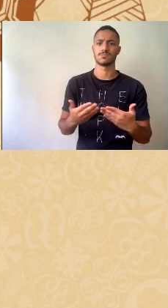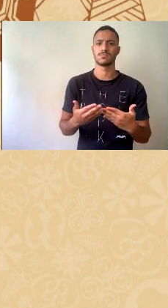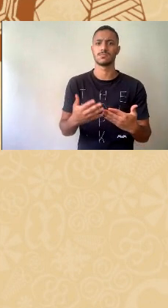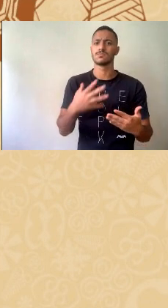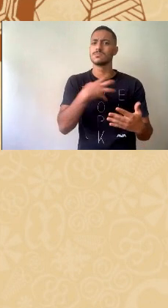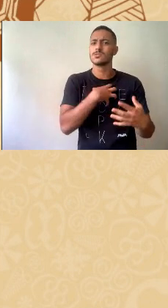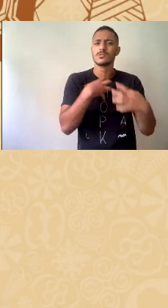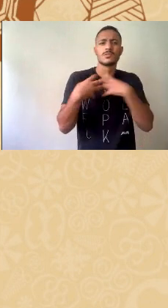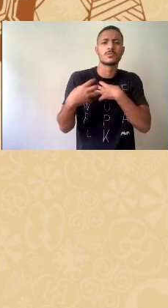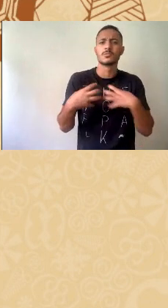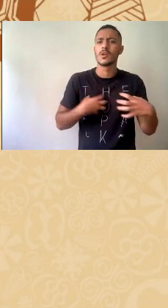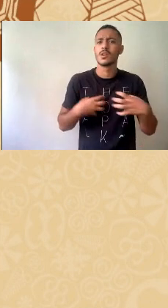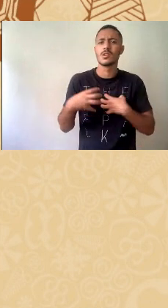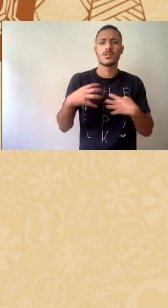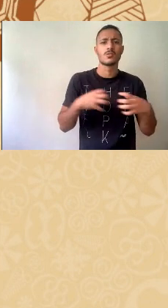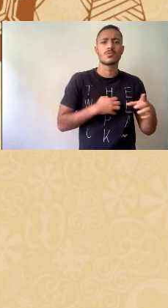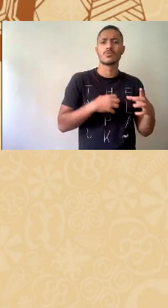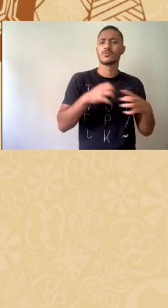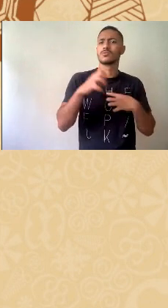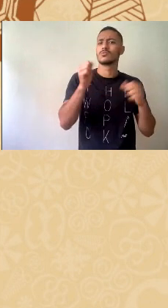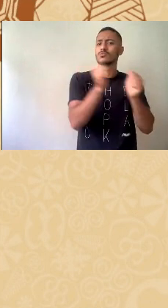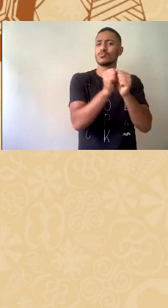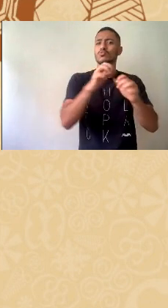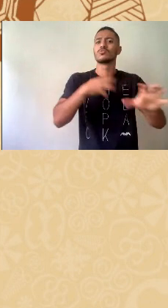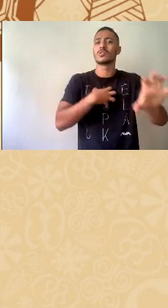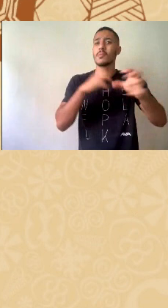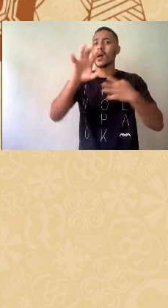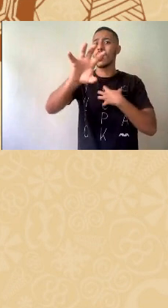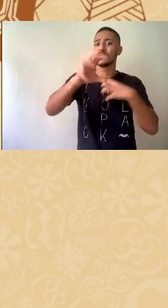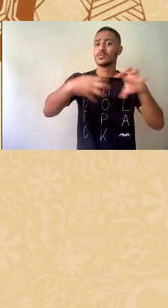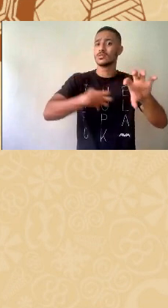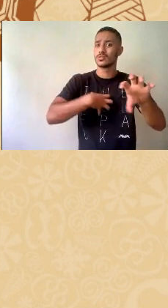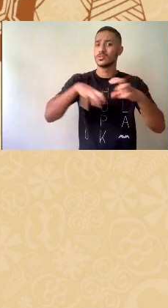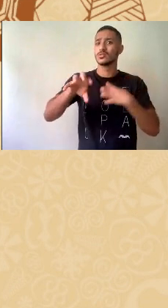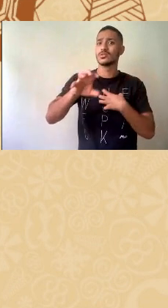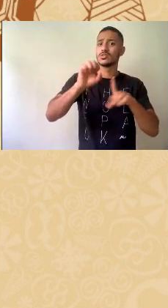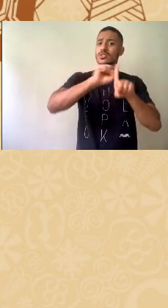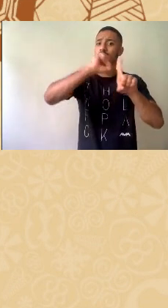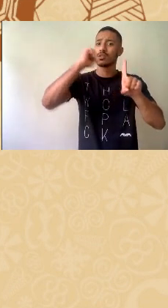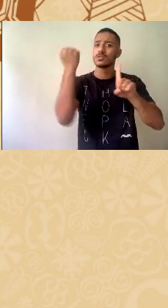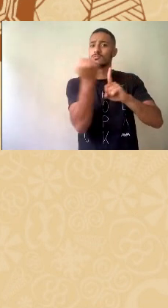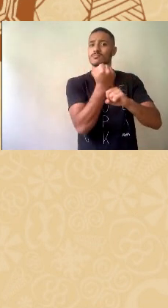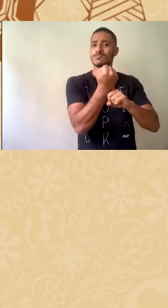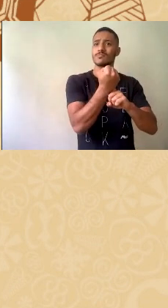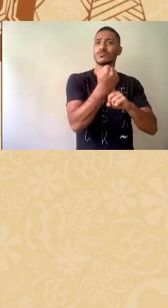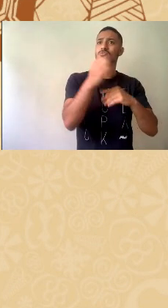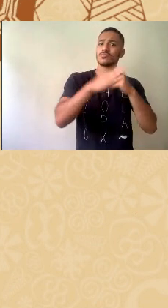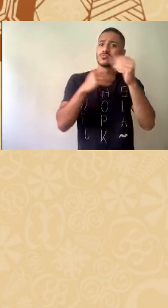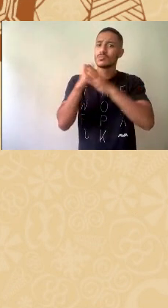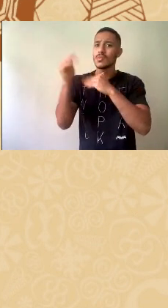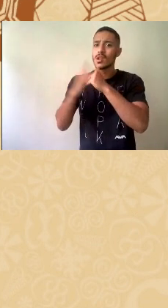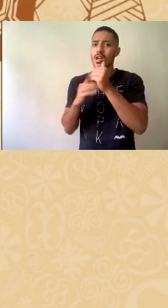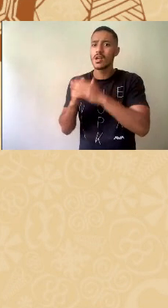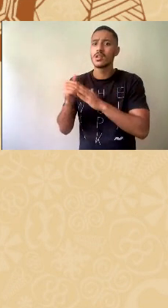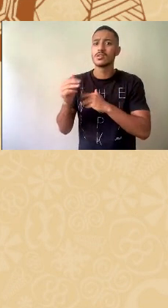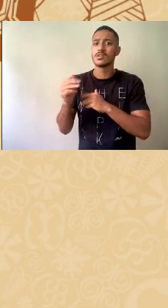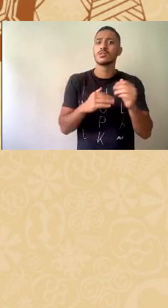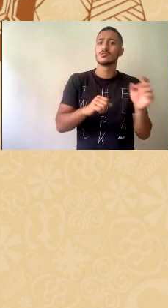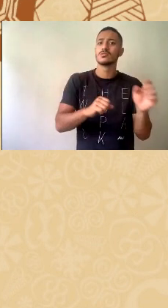das relações sociais, de práticas do cotidiano, práticas essas, obviamente, naturalizadas, né?